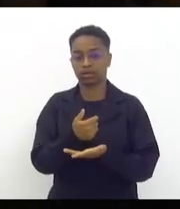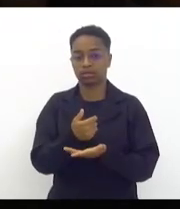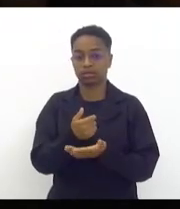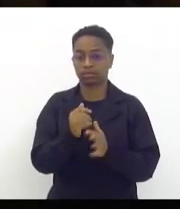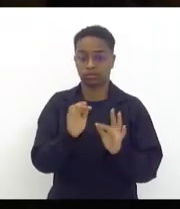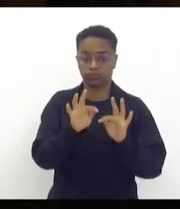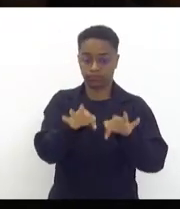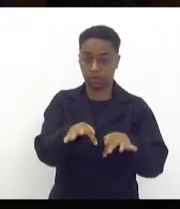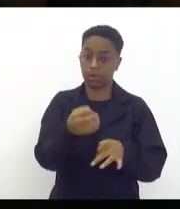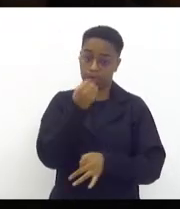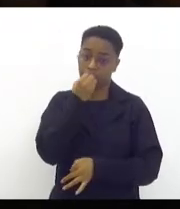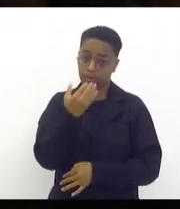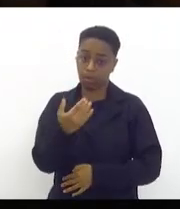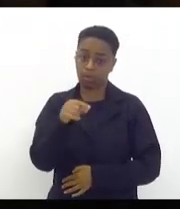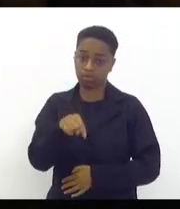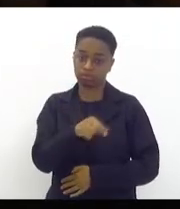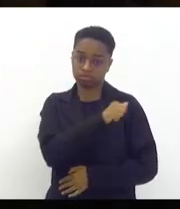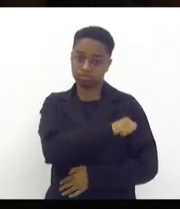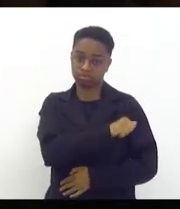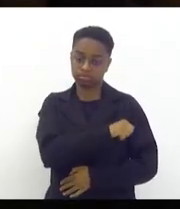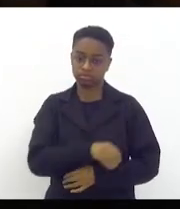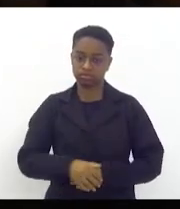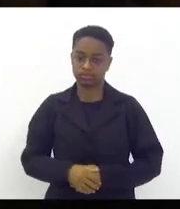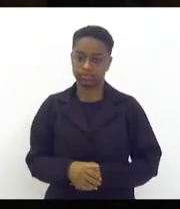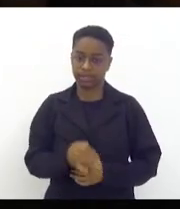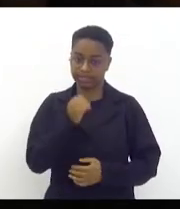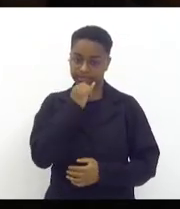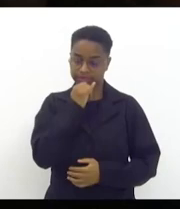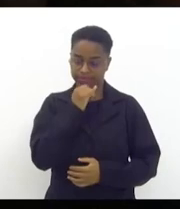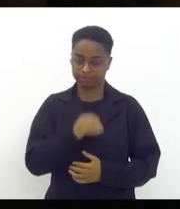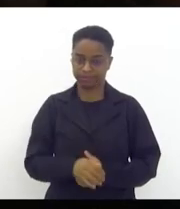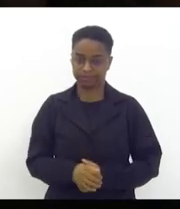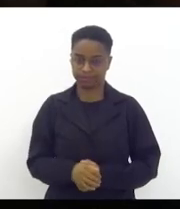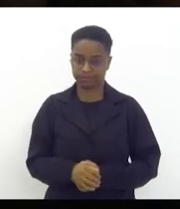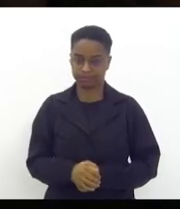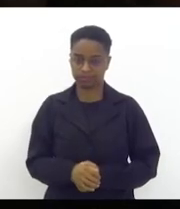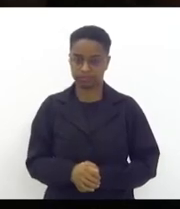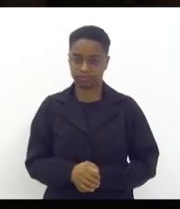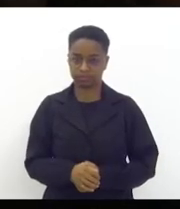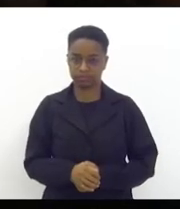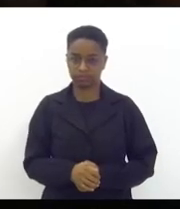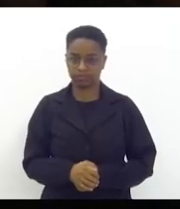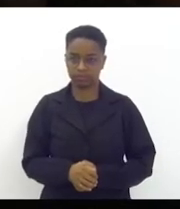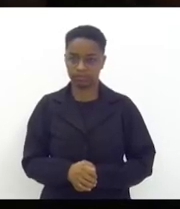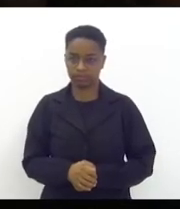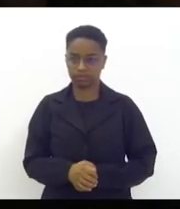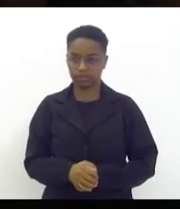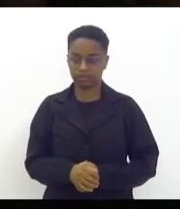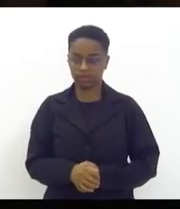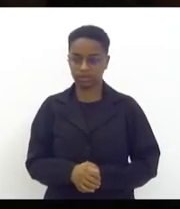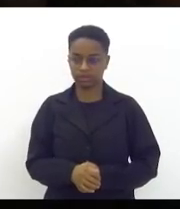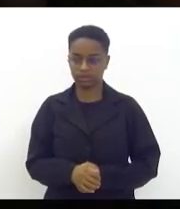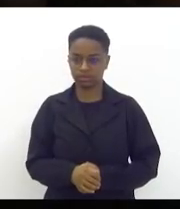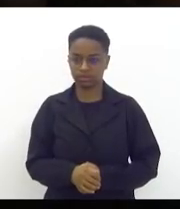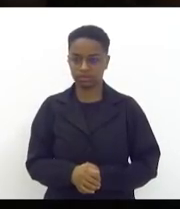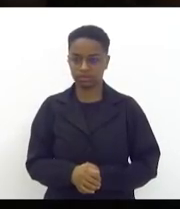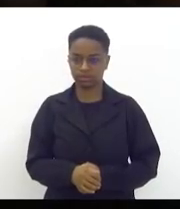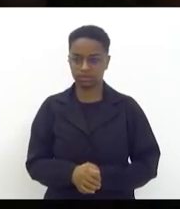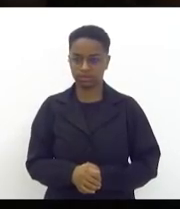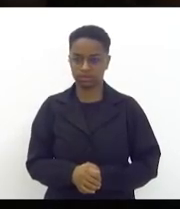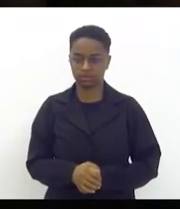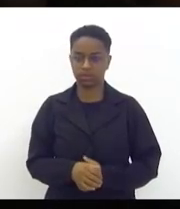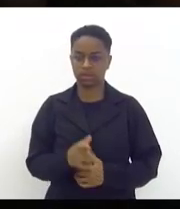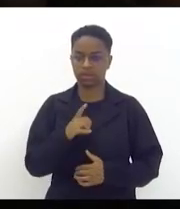para o estado do Rio de Janeiro. Dou um exemplo. A Caoa, né, tem a sua fábrica